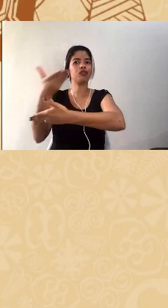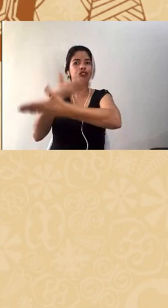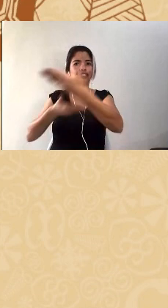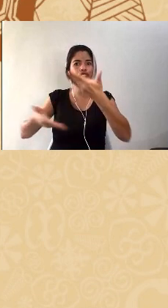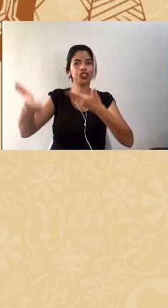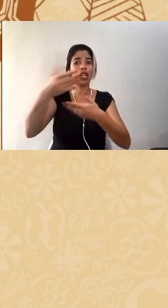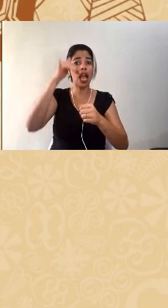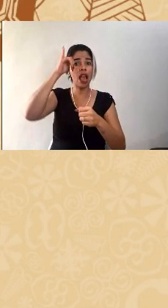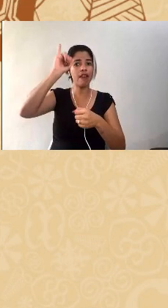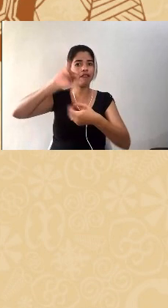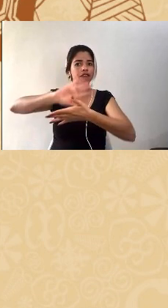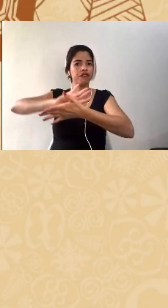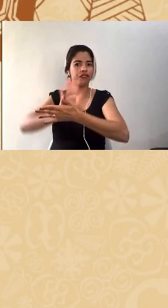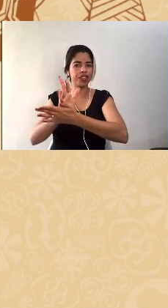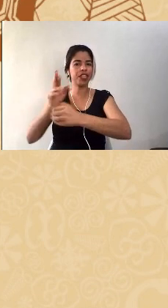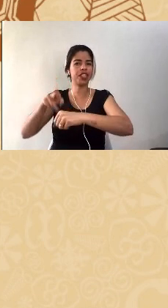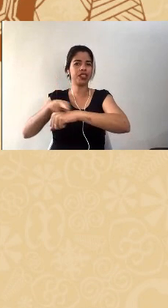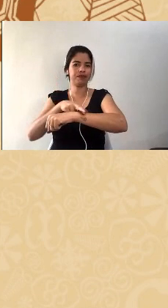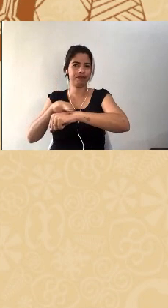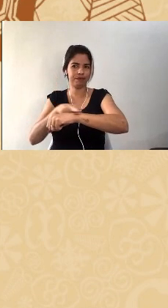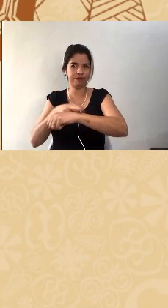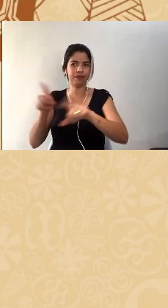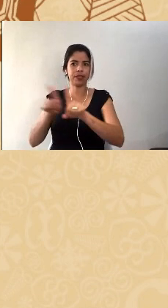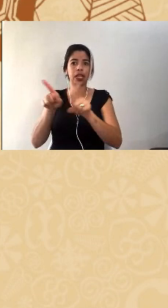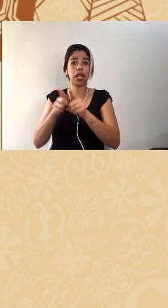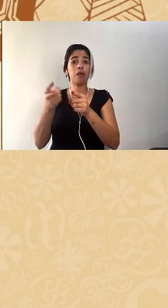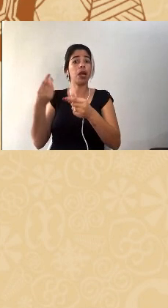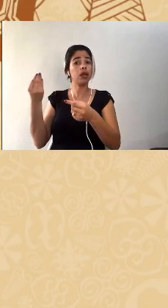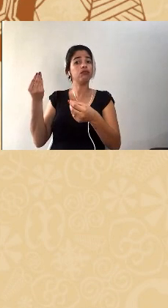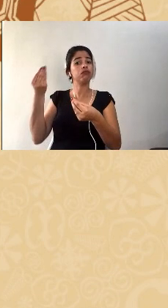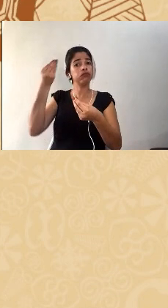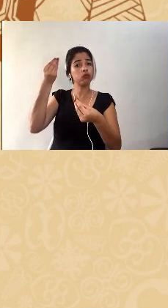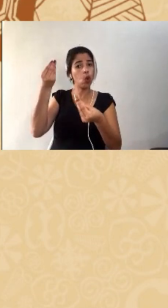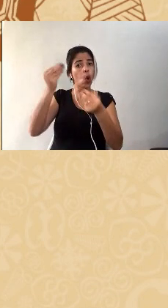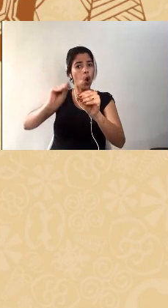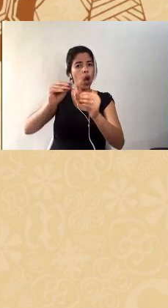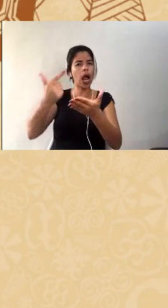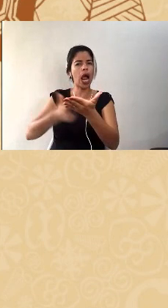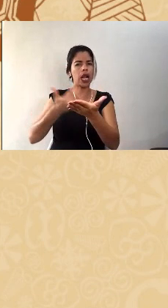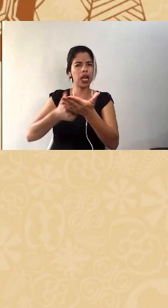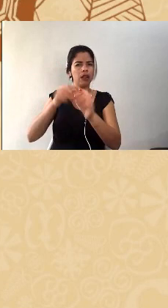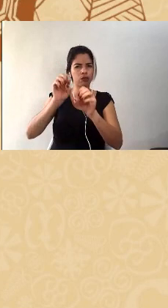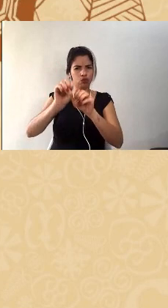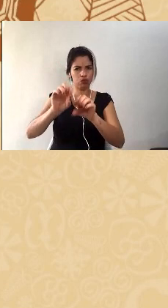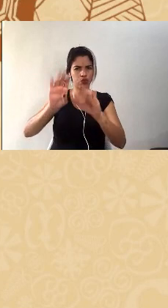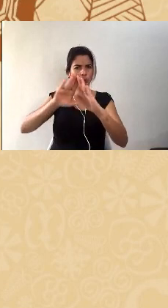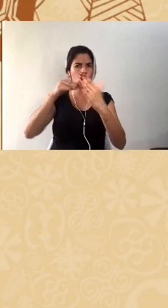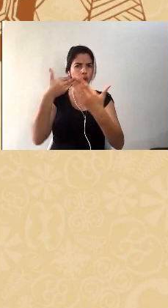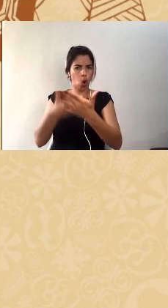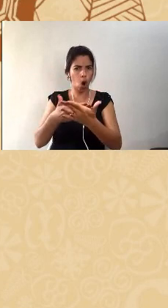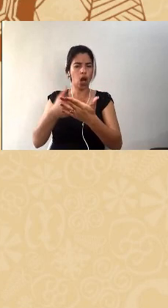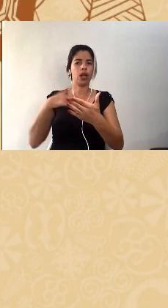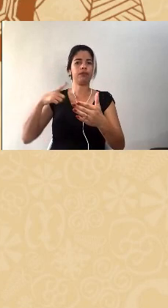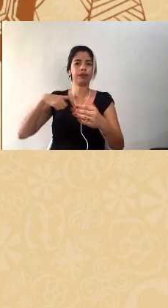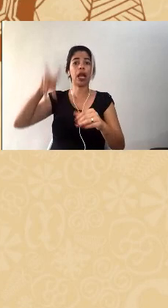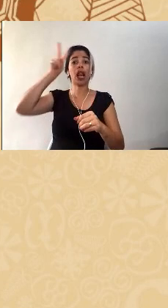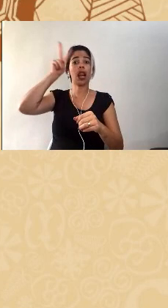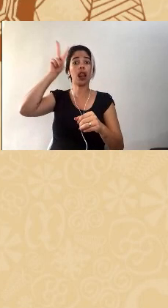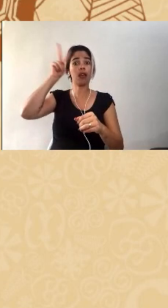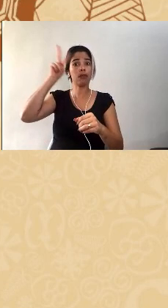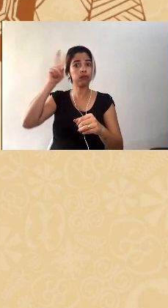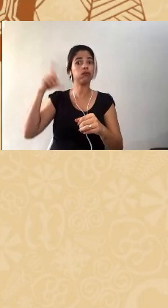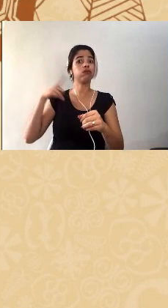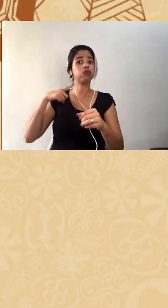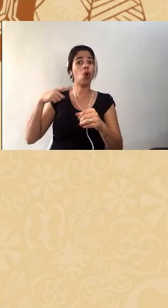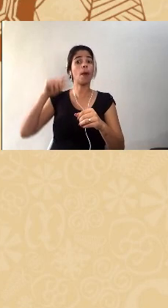Brasil, inclusão do ensino da história da África nos currículos escolares, a defesa de reconhecer uma literatura negra em detrimento de